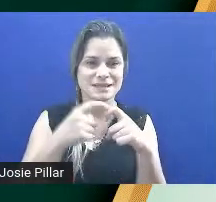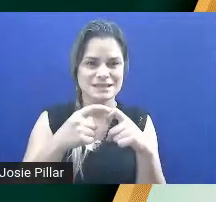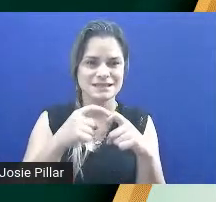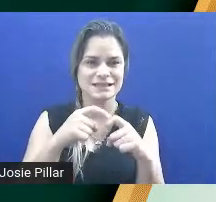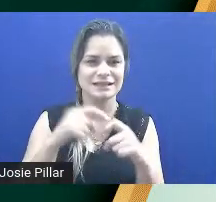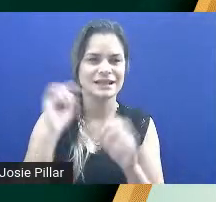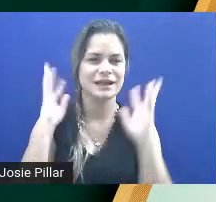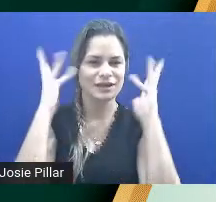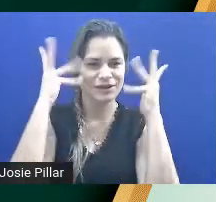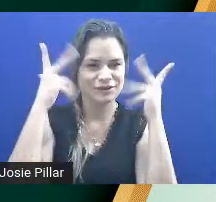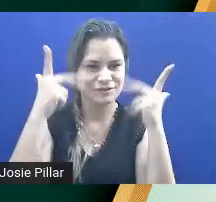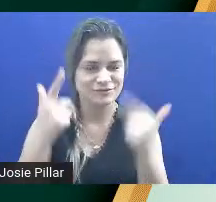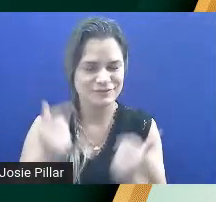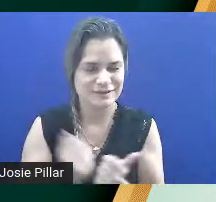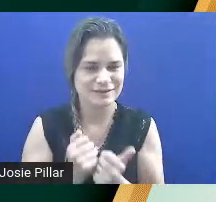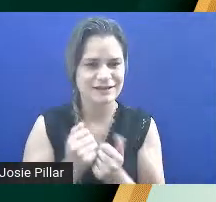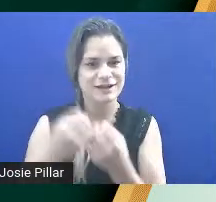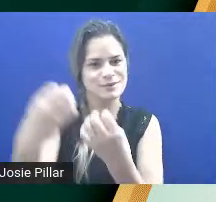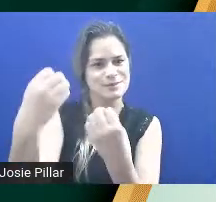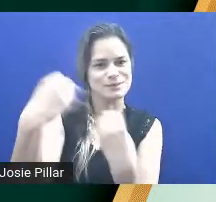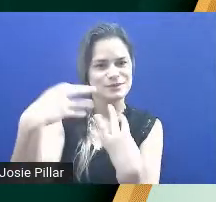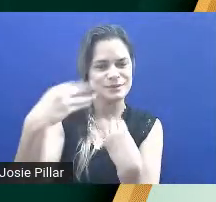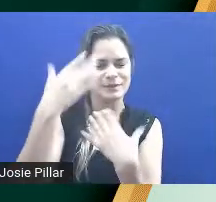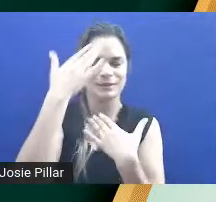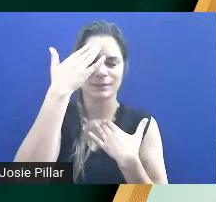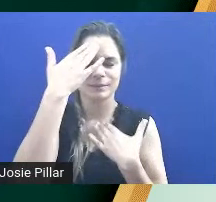ensinamentos. Muito obrigada.